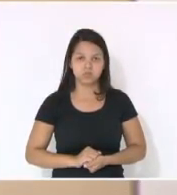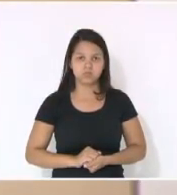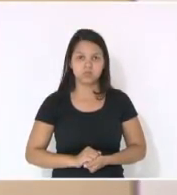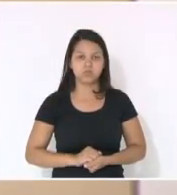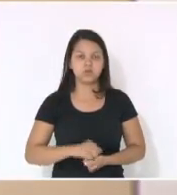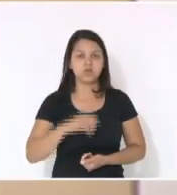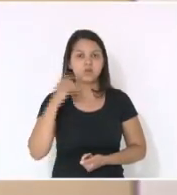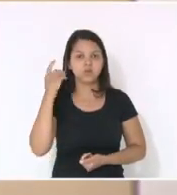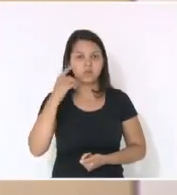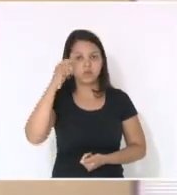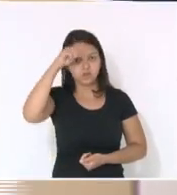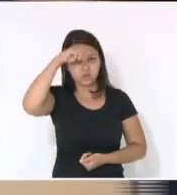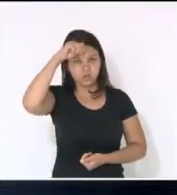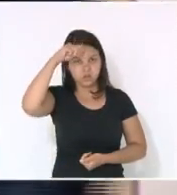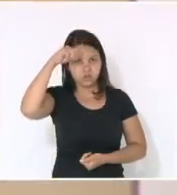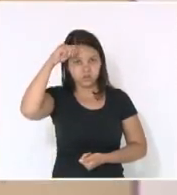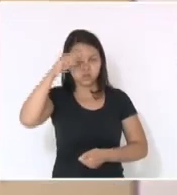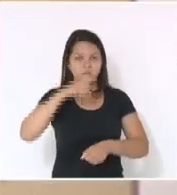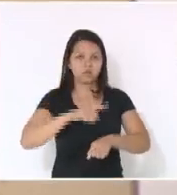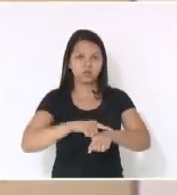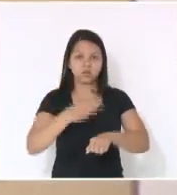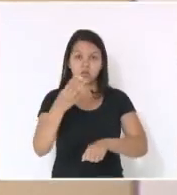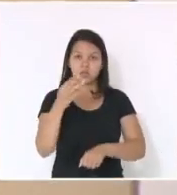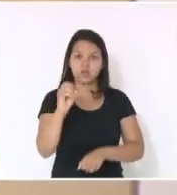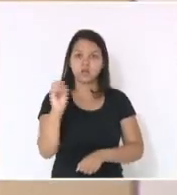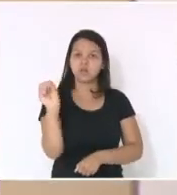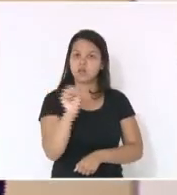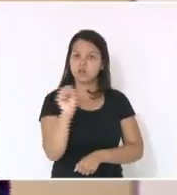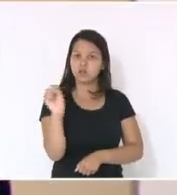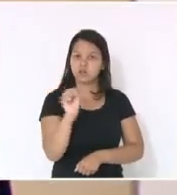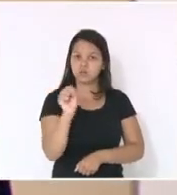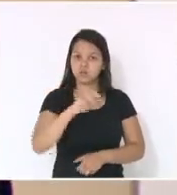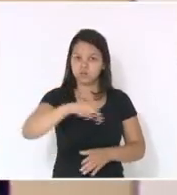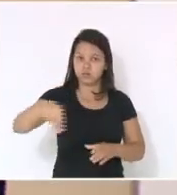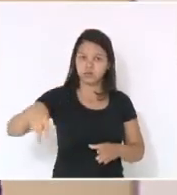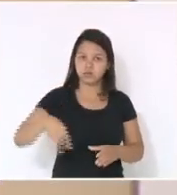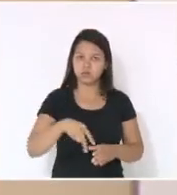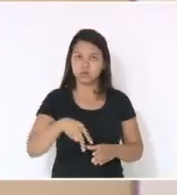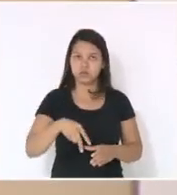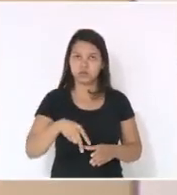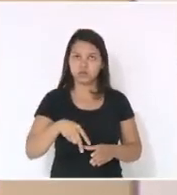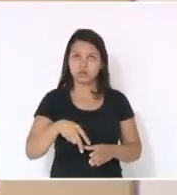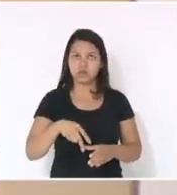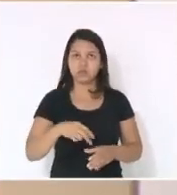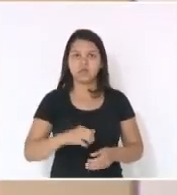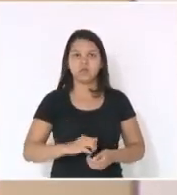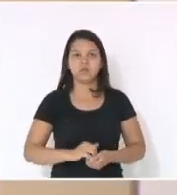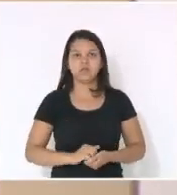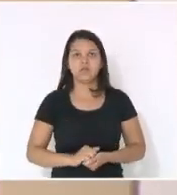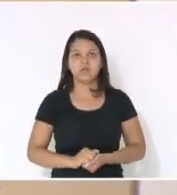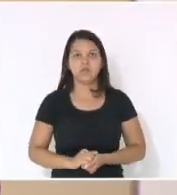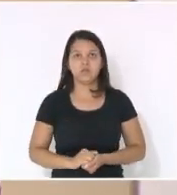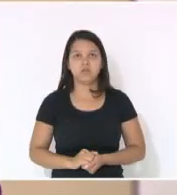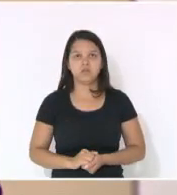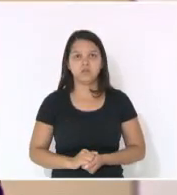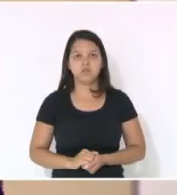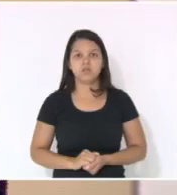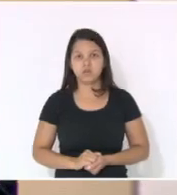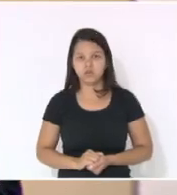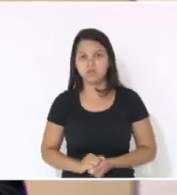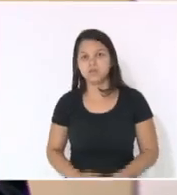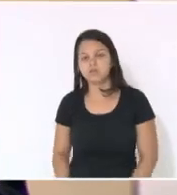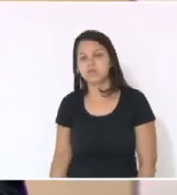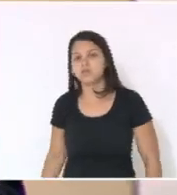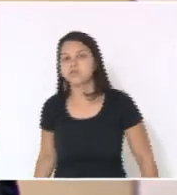Deputado Darcy de Matos, Vossa Excelência tem 30 segundos para ir à tribuna. Está presente. Tem